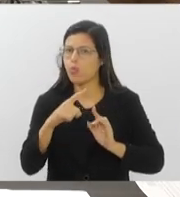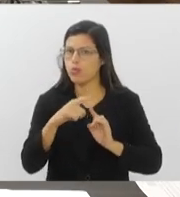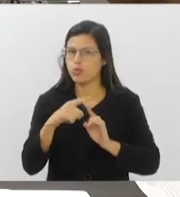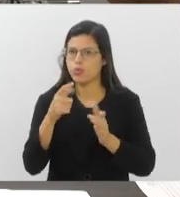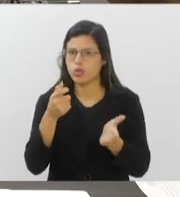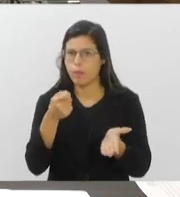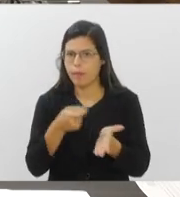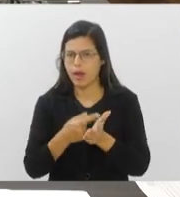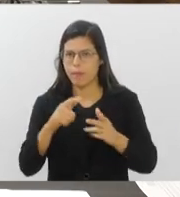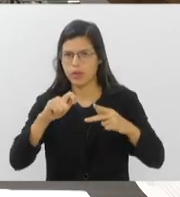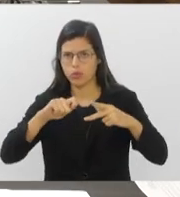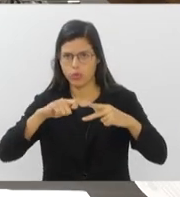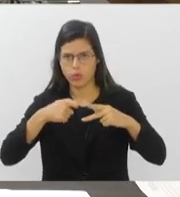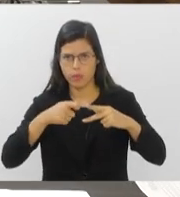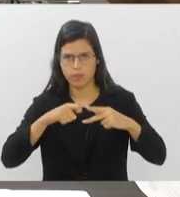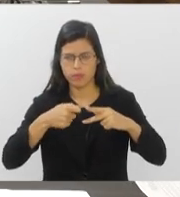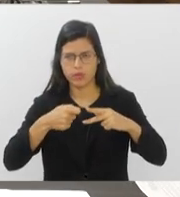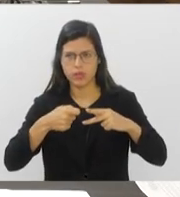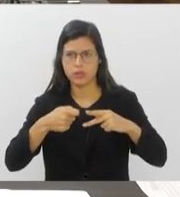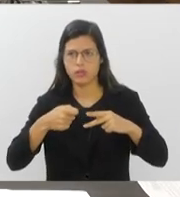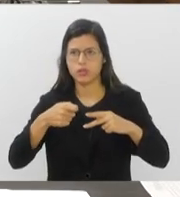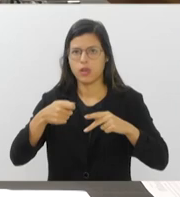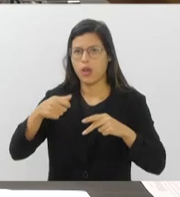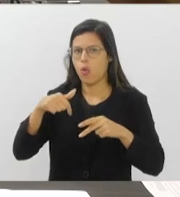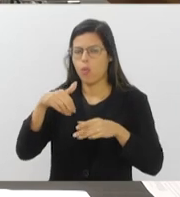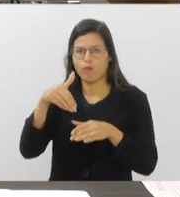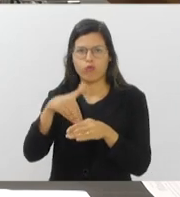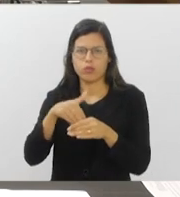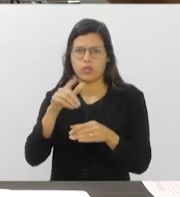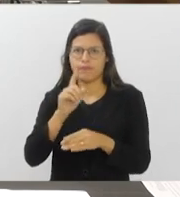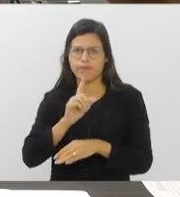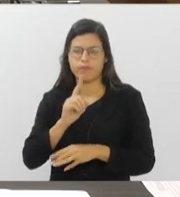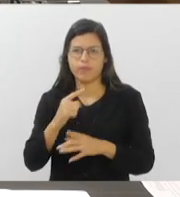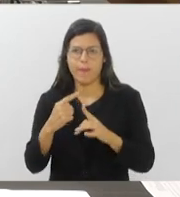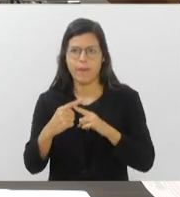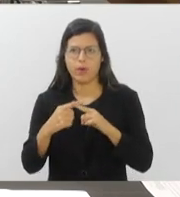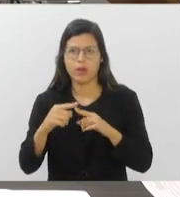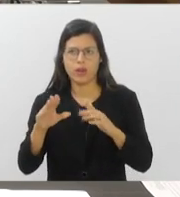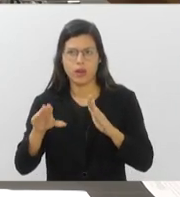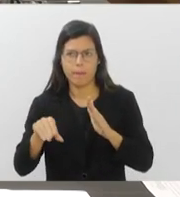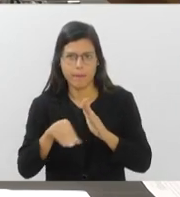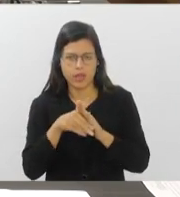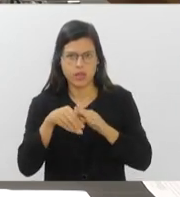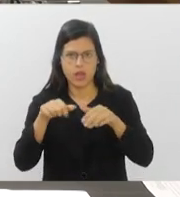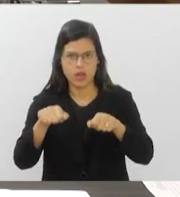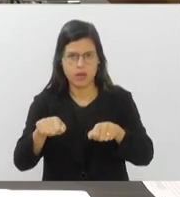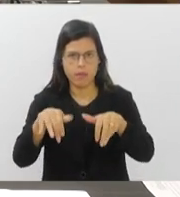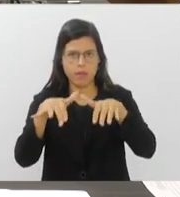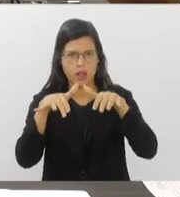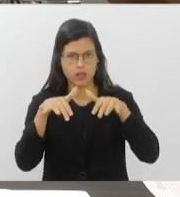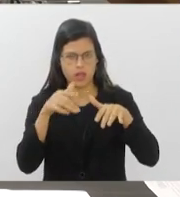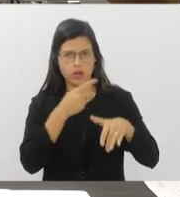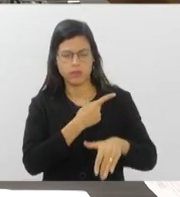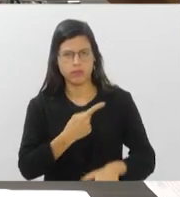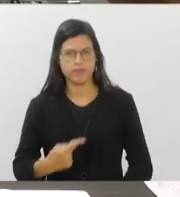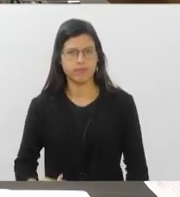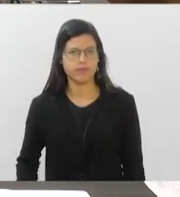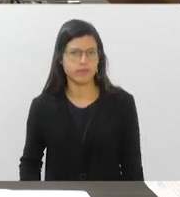Eu devolvi sem voto, porque vou emendar em plenário, senhor presidente,